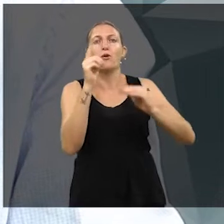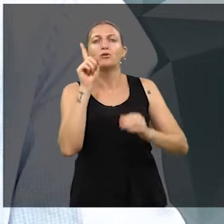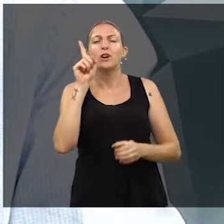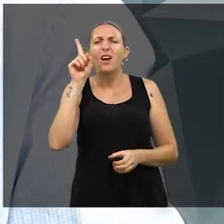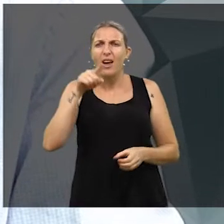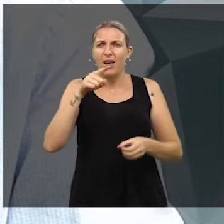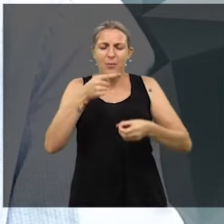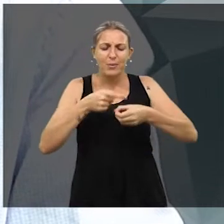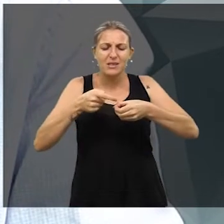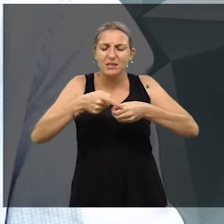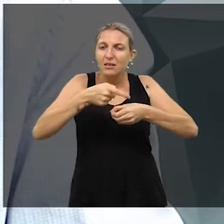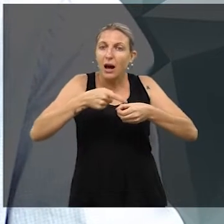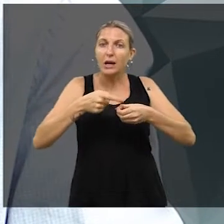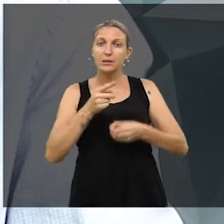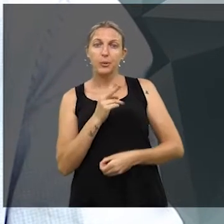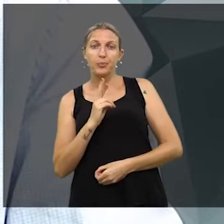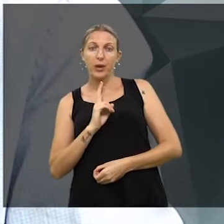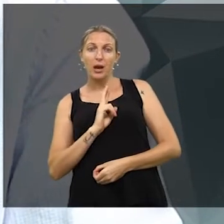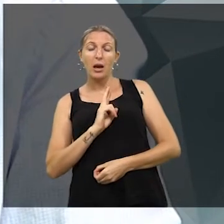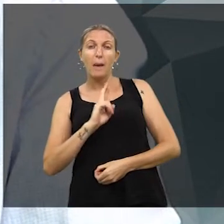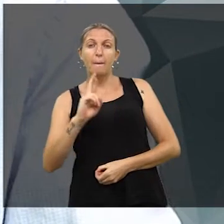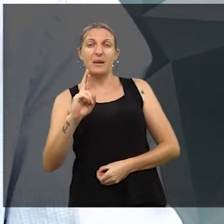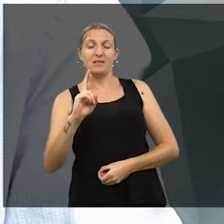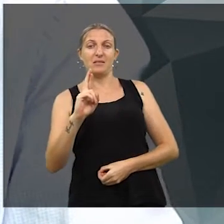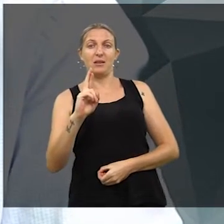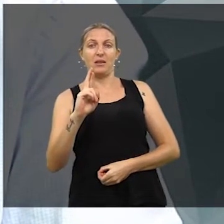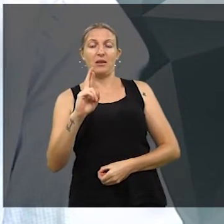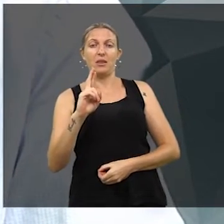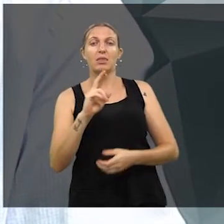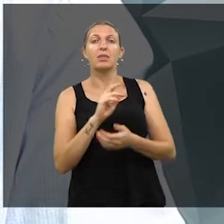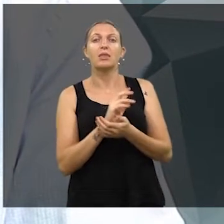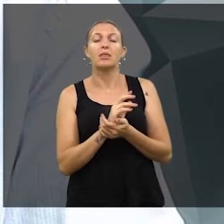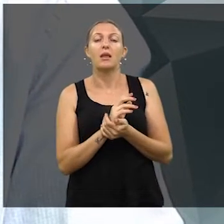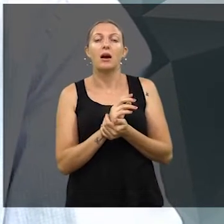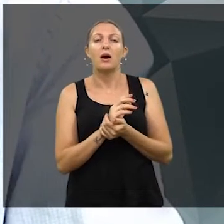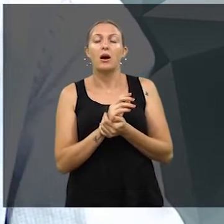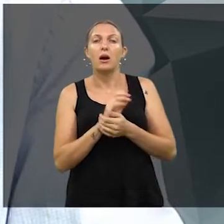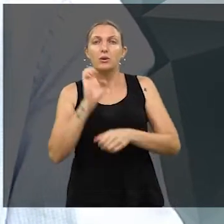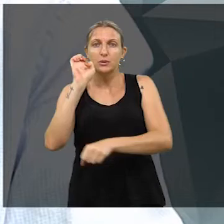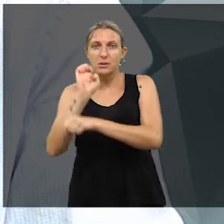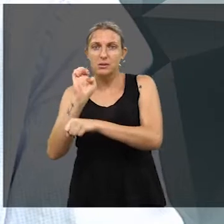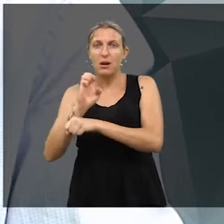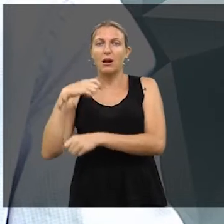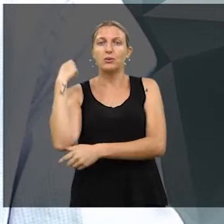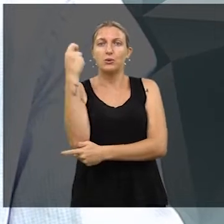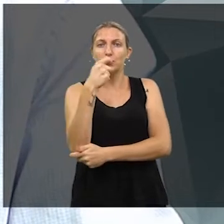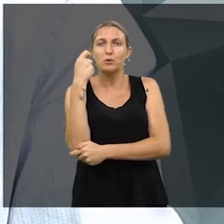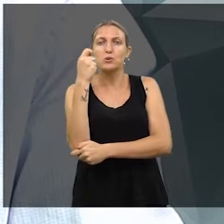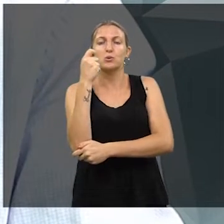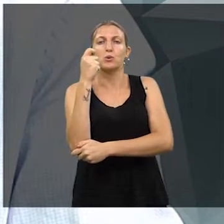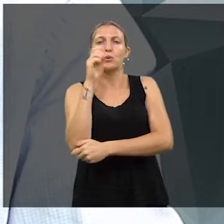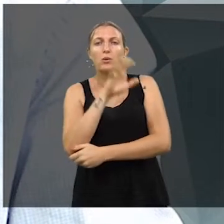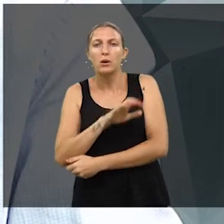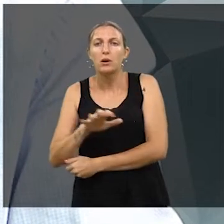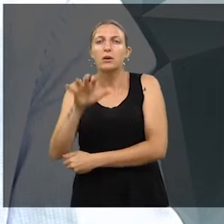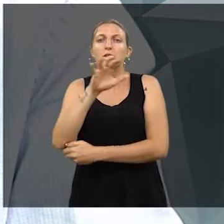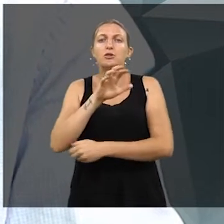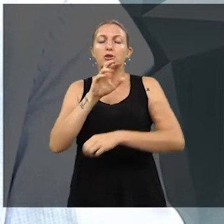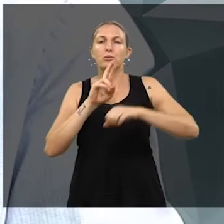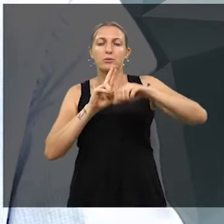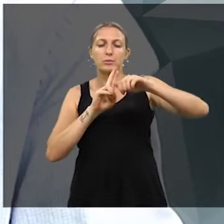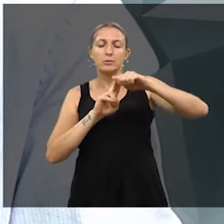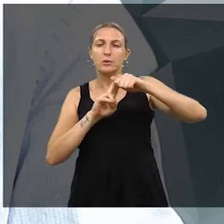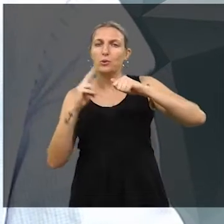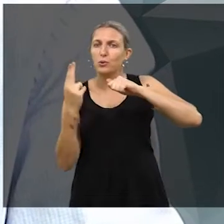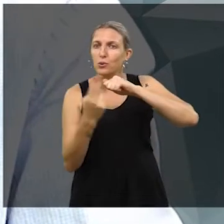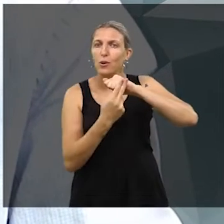tão bem representa, né, as qualidades que a gente tem aqui, né, no estado do Rio Grande do Sul, na região Alto Uruguai, a cidade polo, que